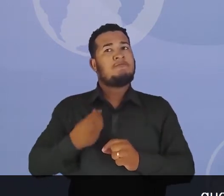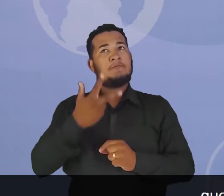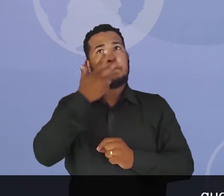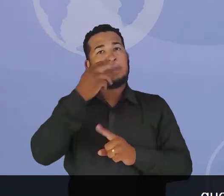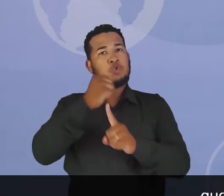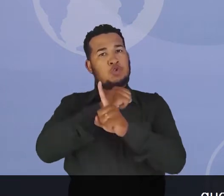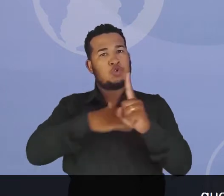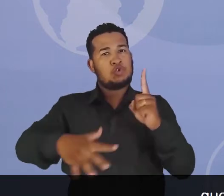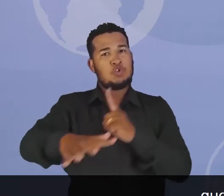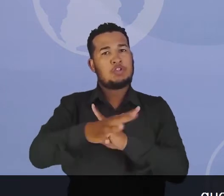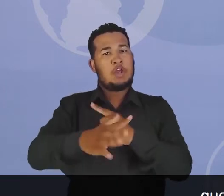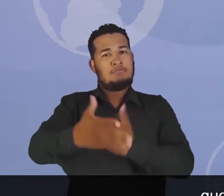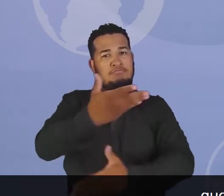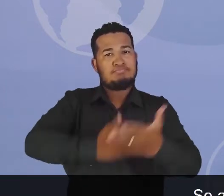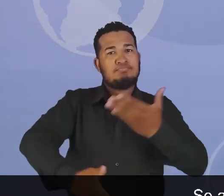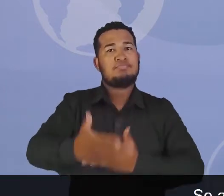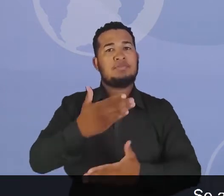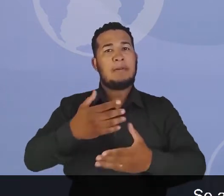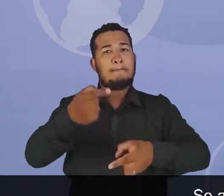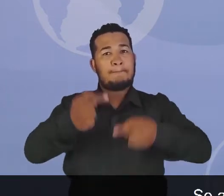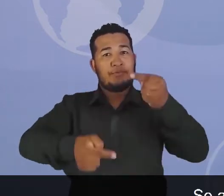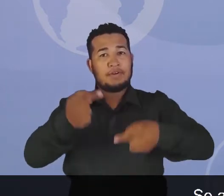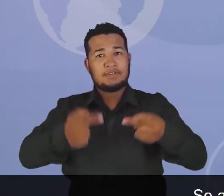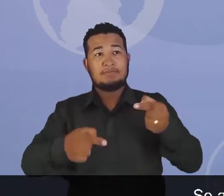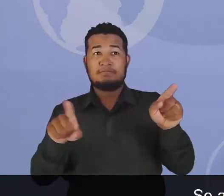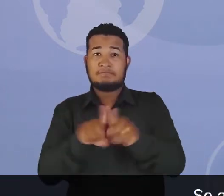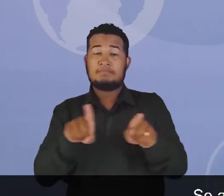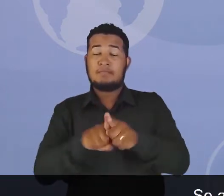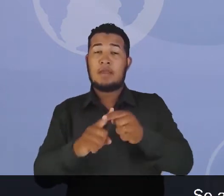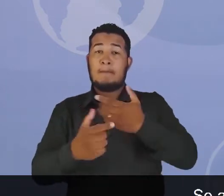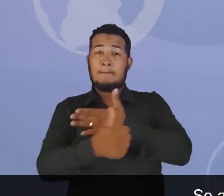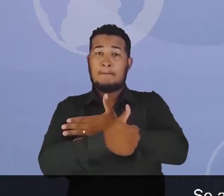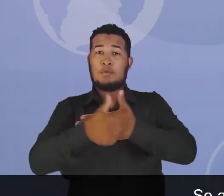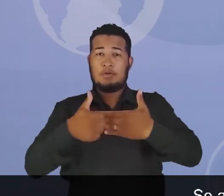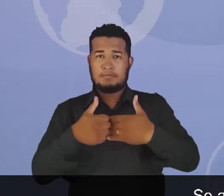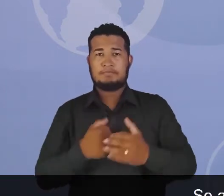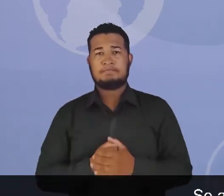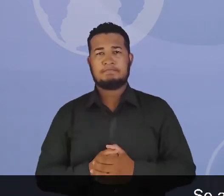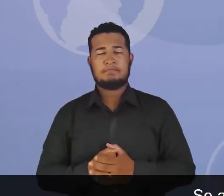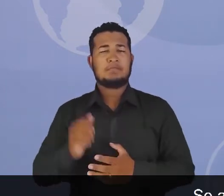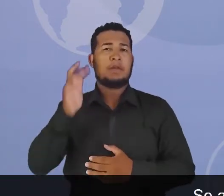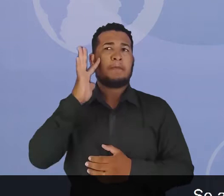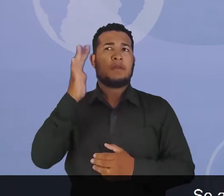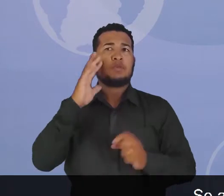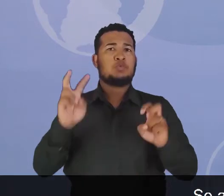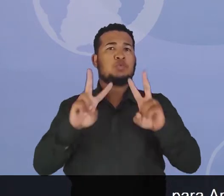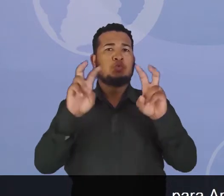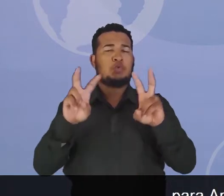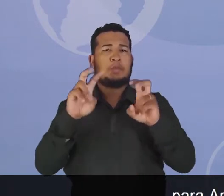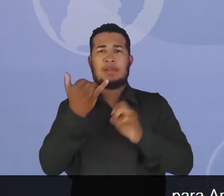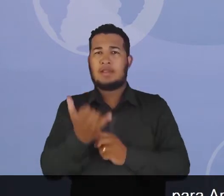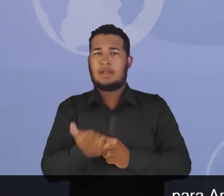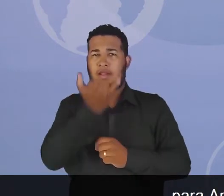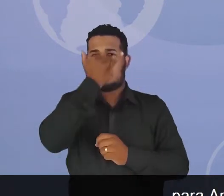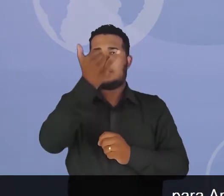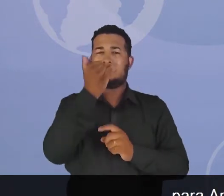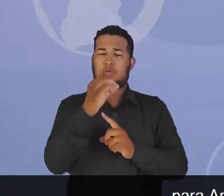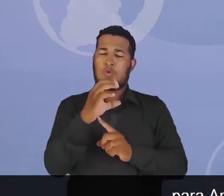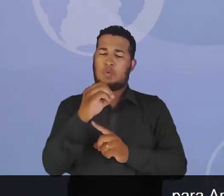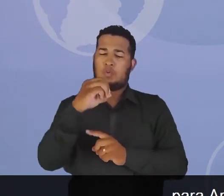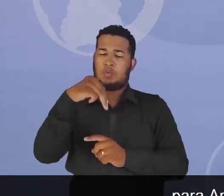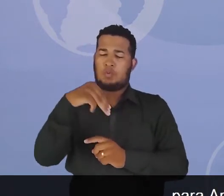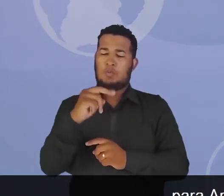social, política e moral. Se a gente for pensar no caso aqui da tragédia dos comuns, para